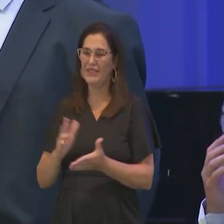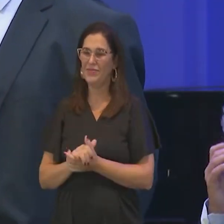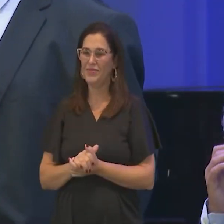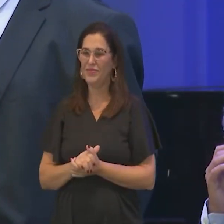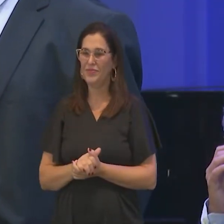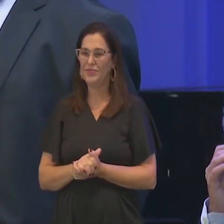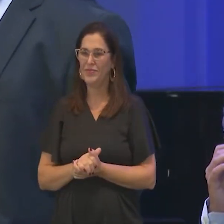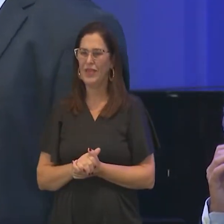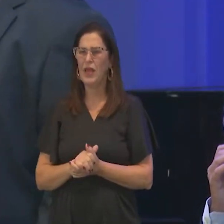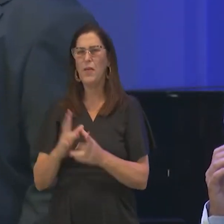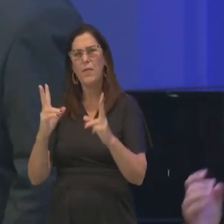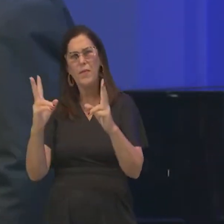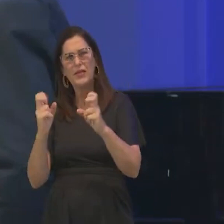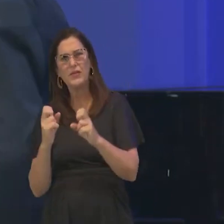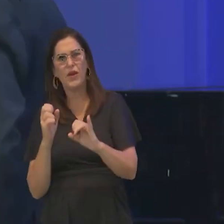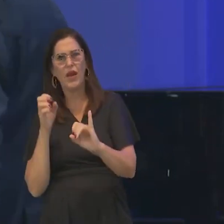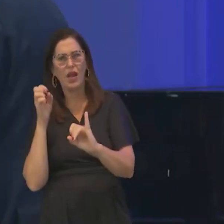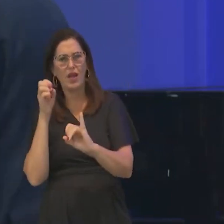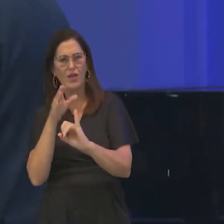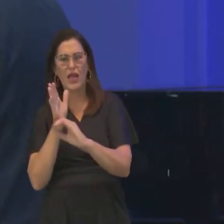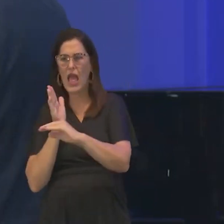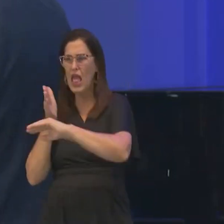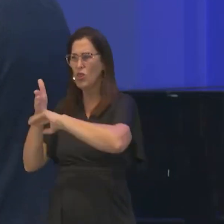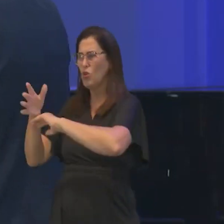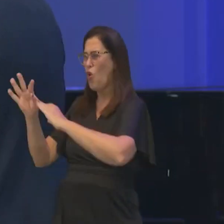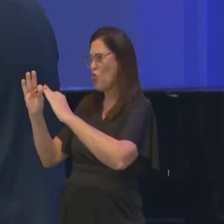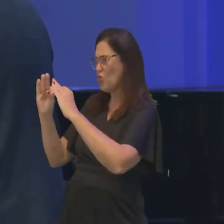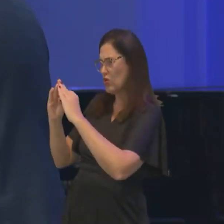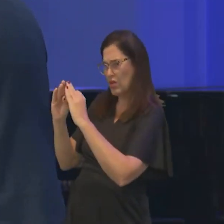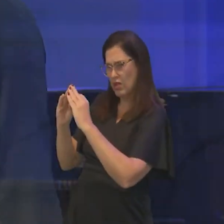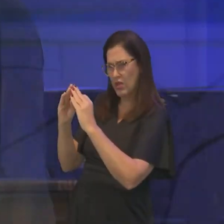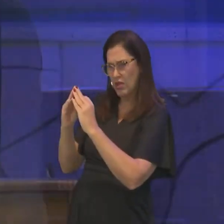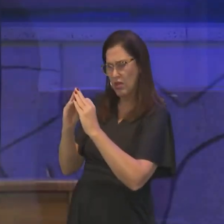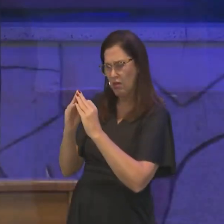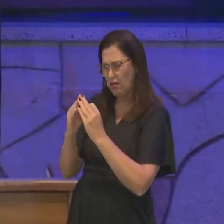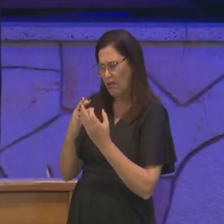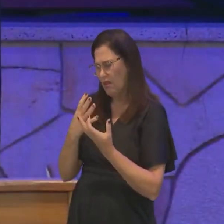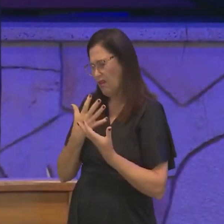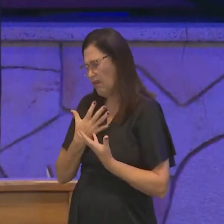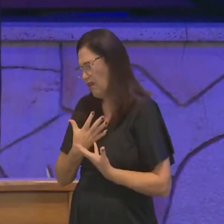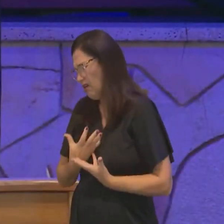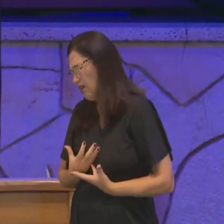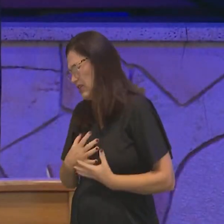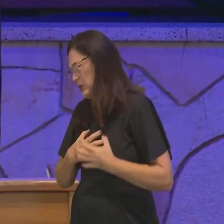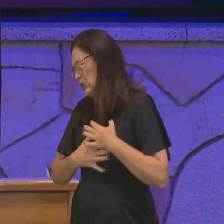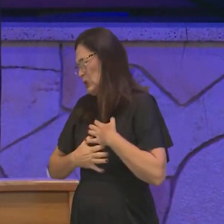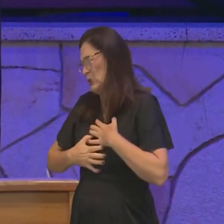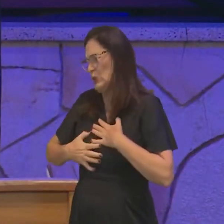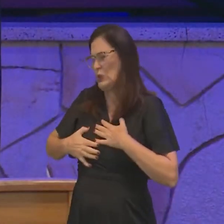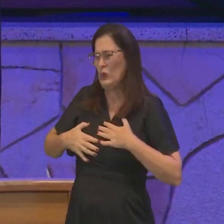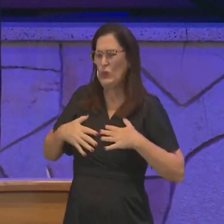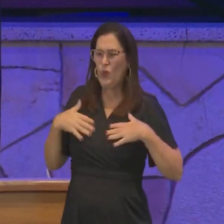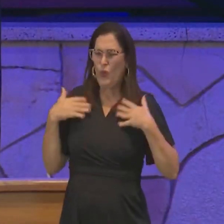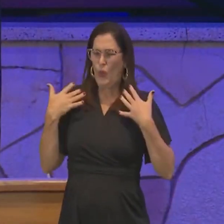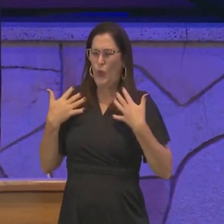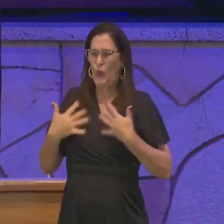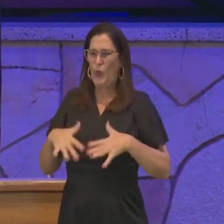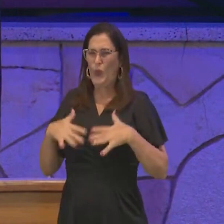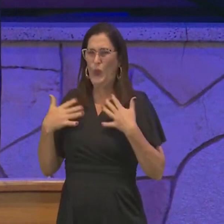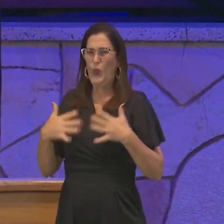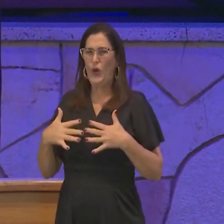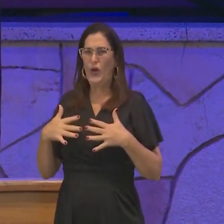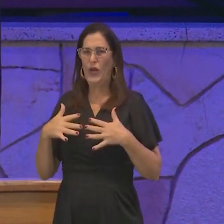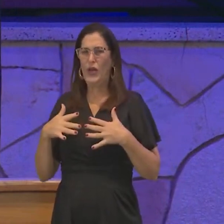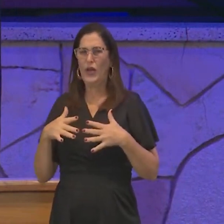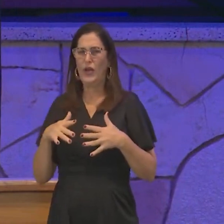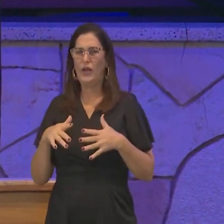Percebamos, quando Isaías entrou no templo, certamente abatido, certamente angustiado e aflito, o povo